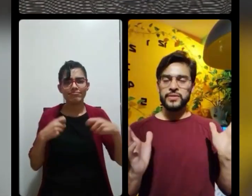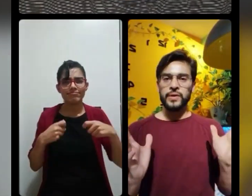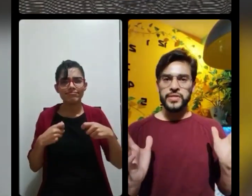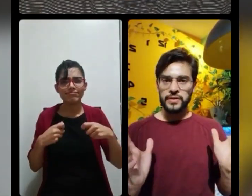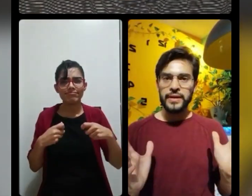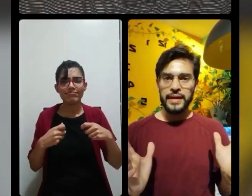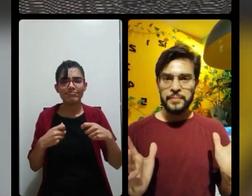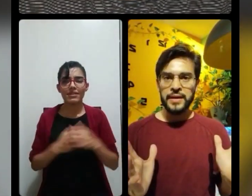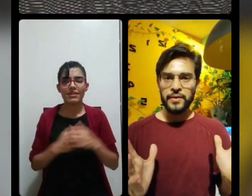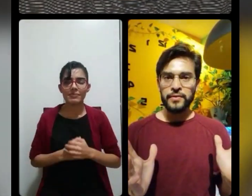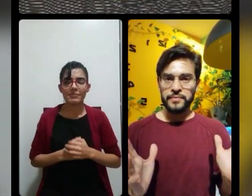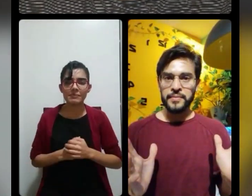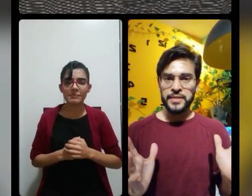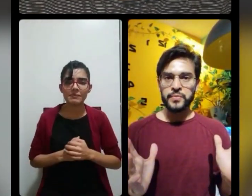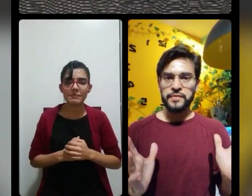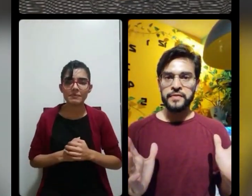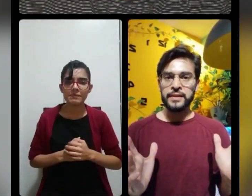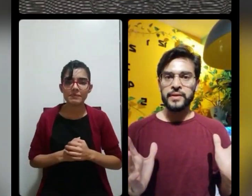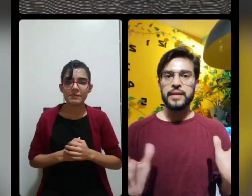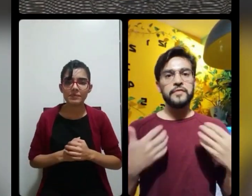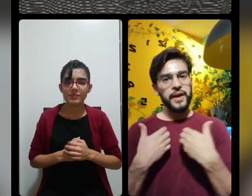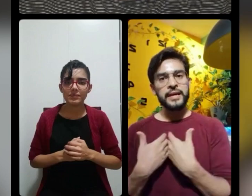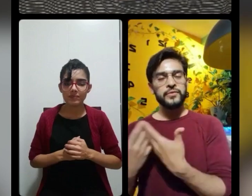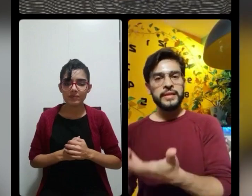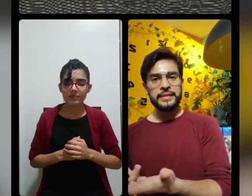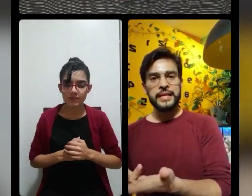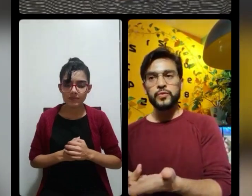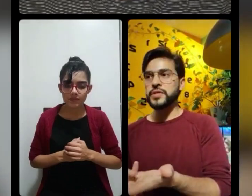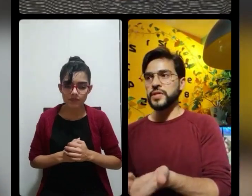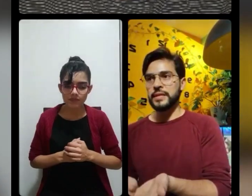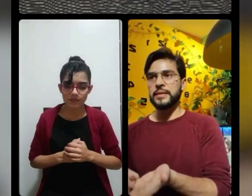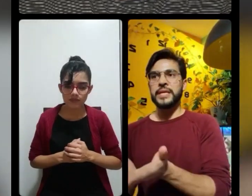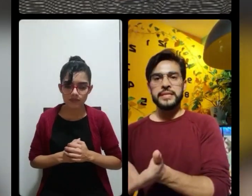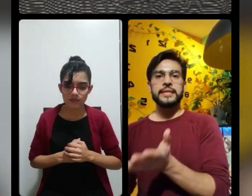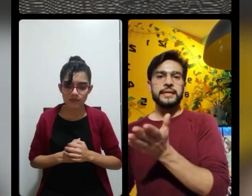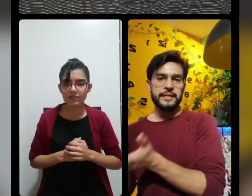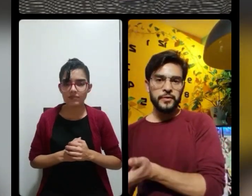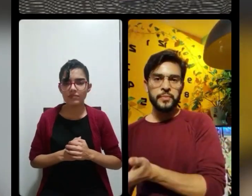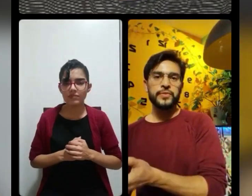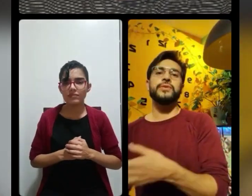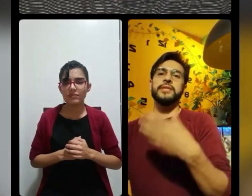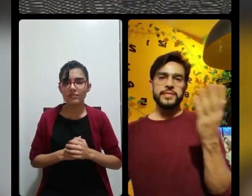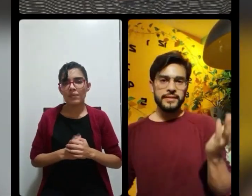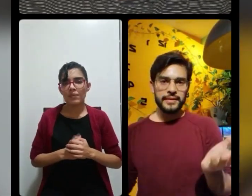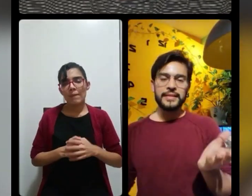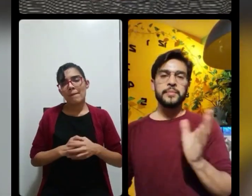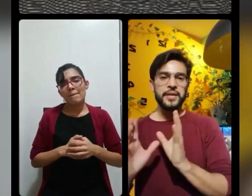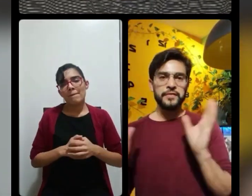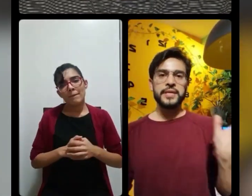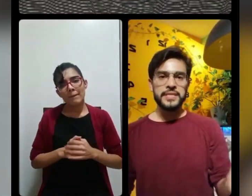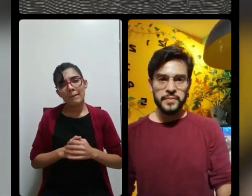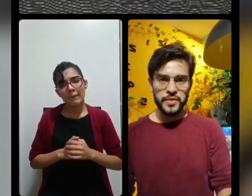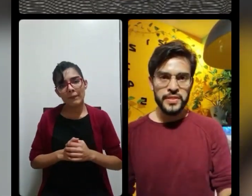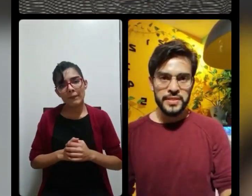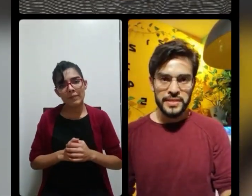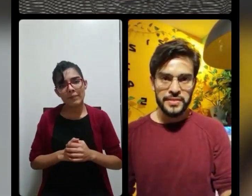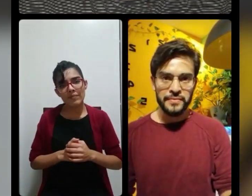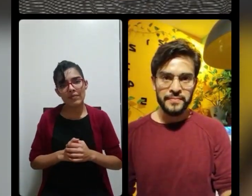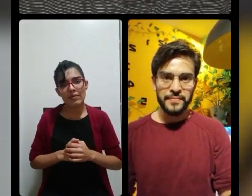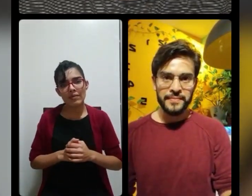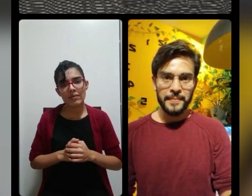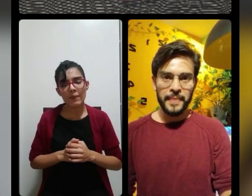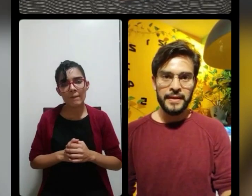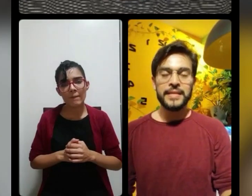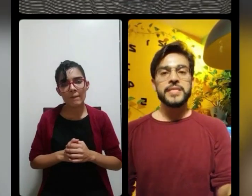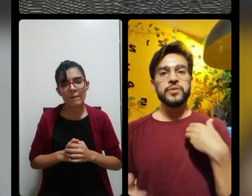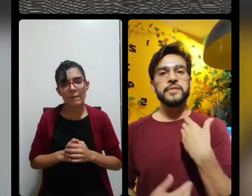amplitude da situação é maior mesmo, de fato. E falando de literatura escrita brasileira em língua portuguesa, também eu vou ter essa mesma